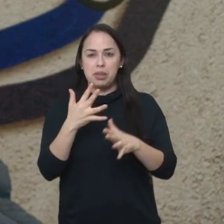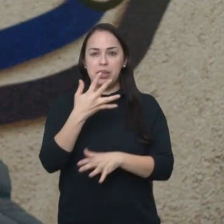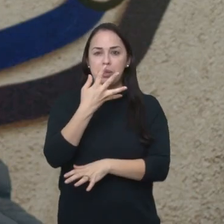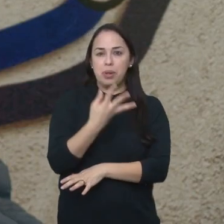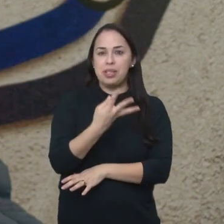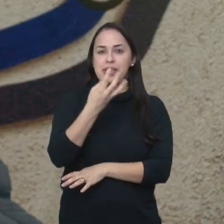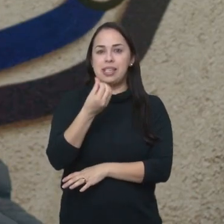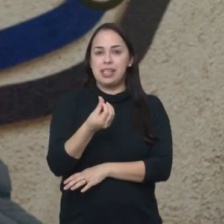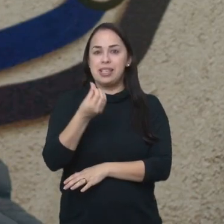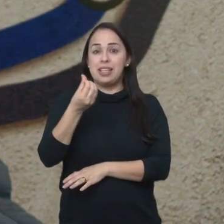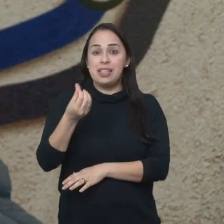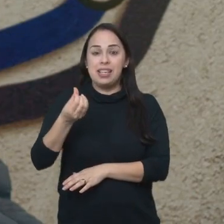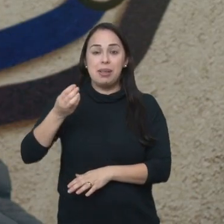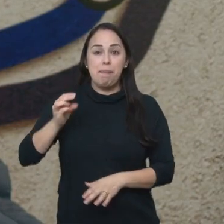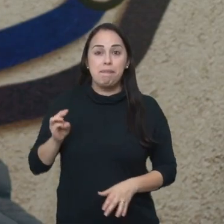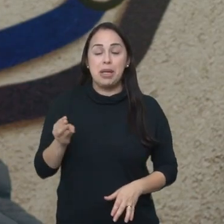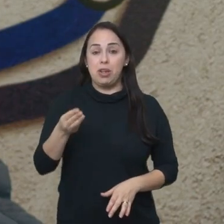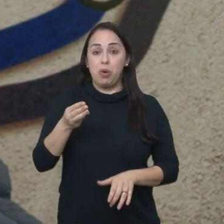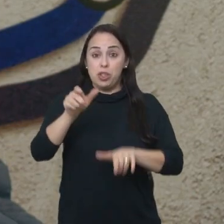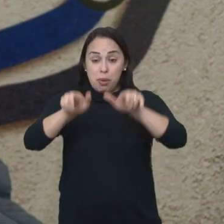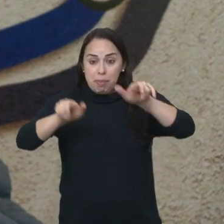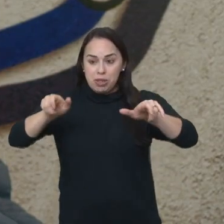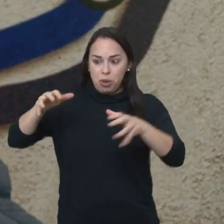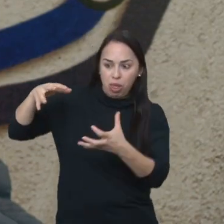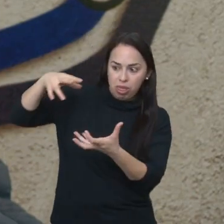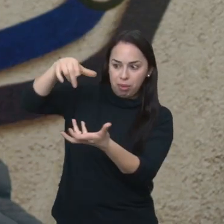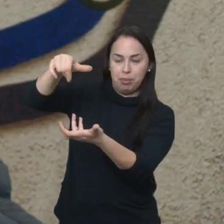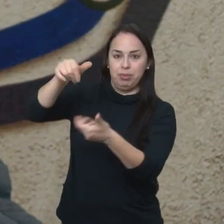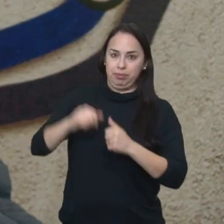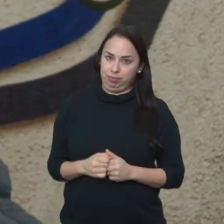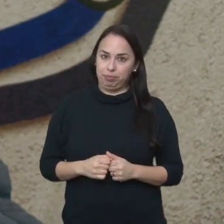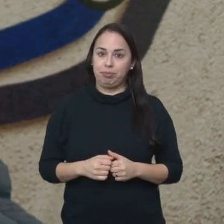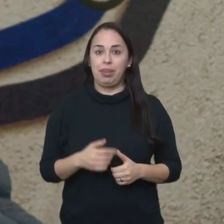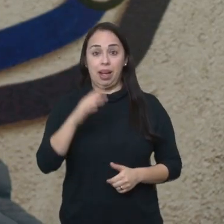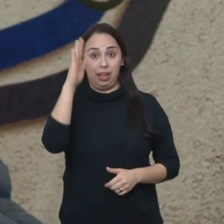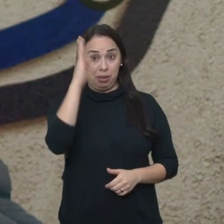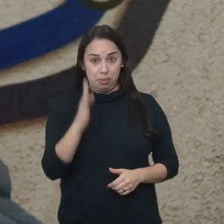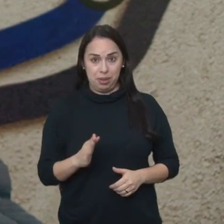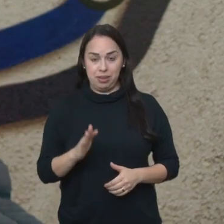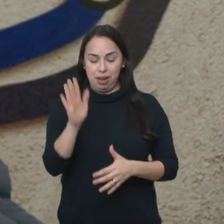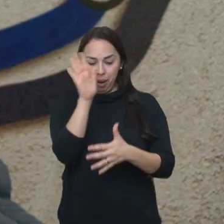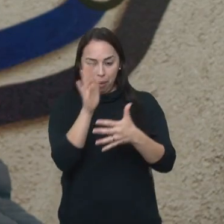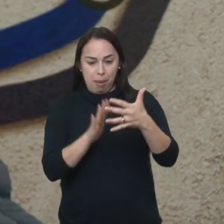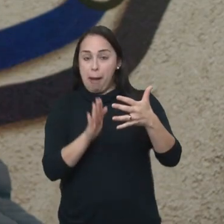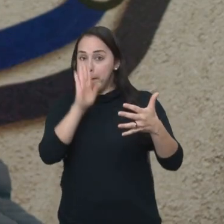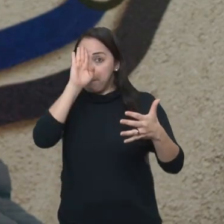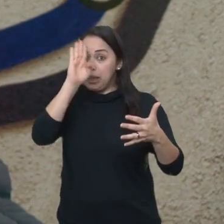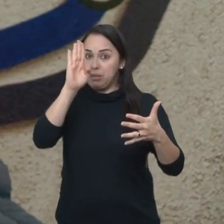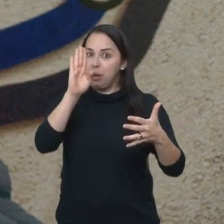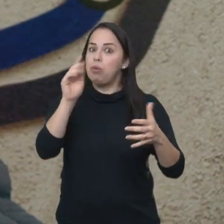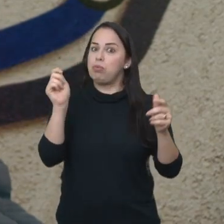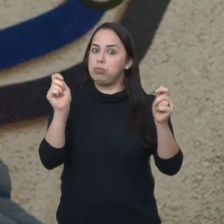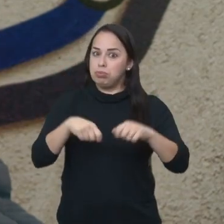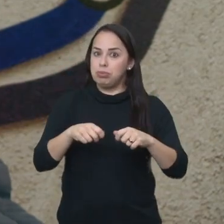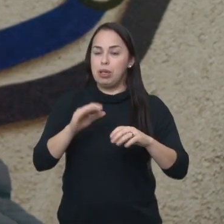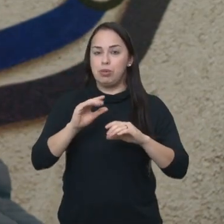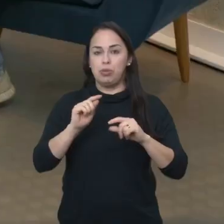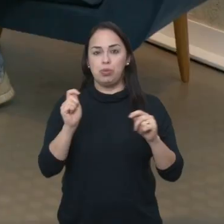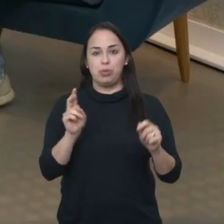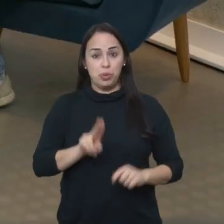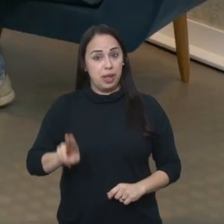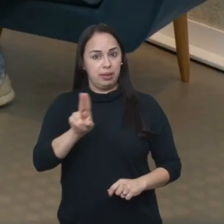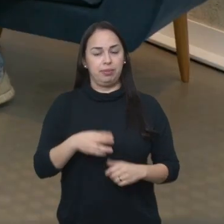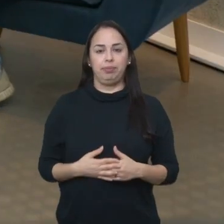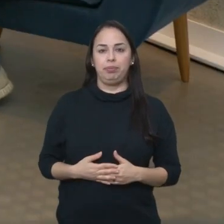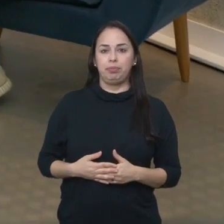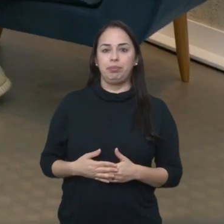totalizam 466 milhões de pessoas ao redor do planeta. Aqui no Brasil, a Libras é a principal língua usada. E